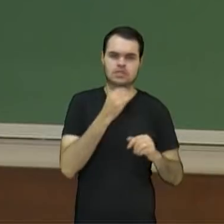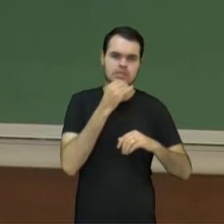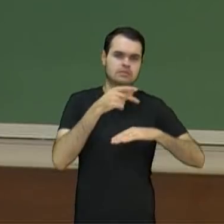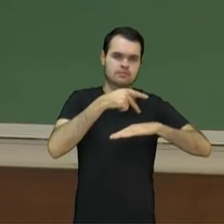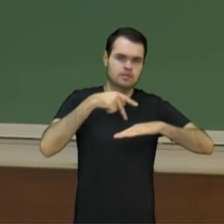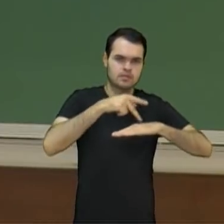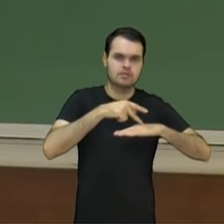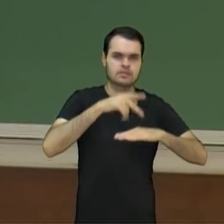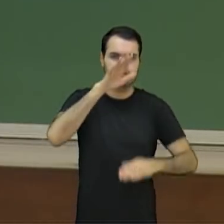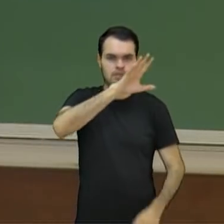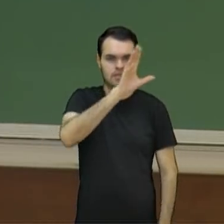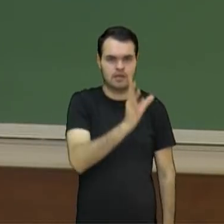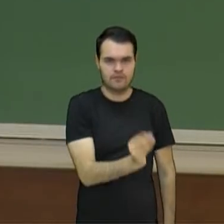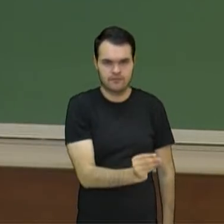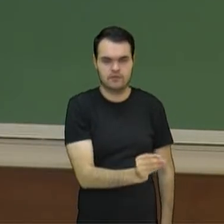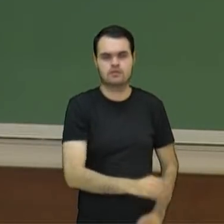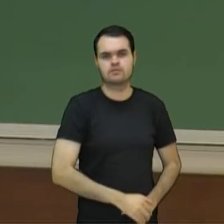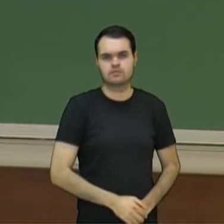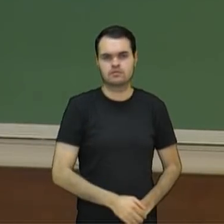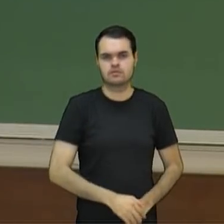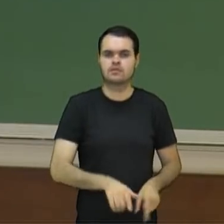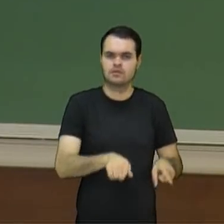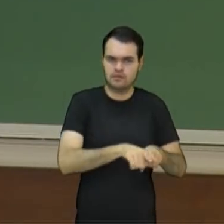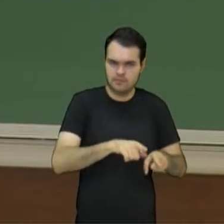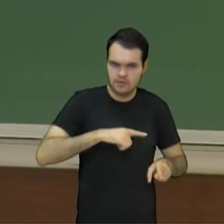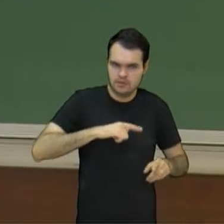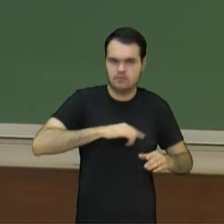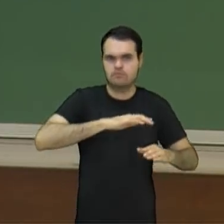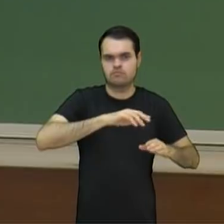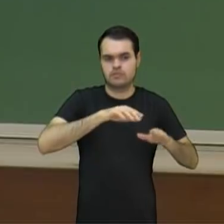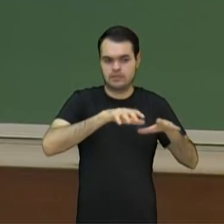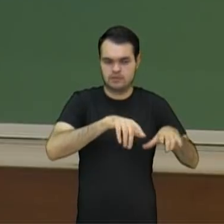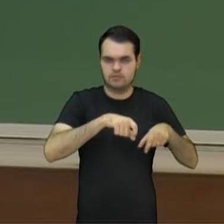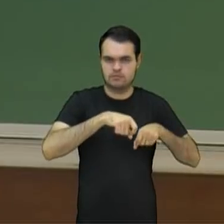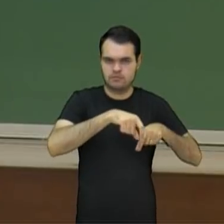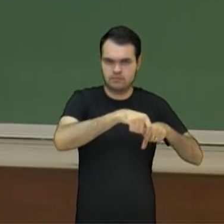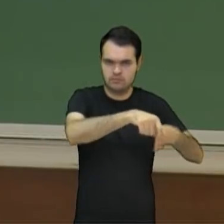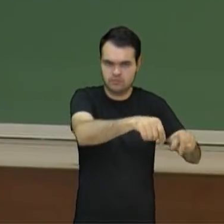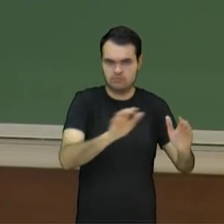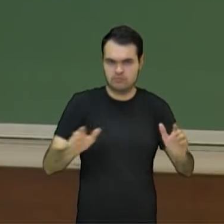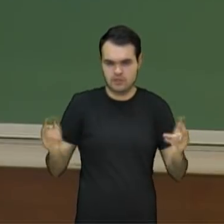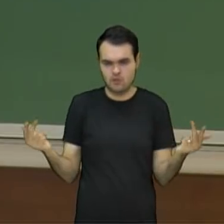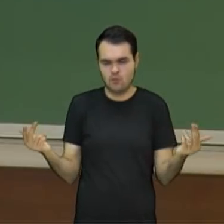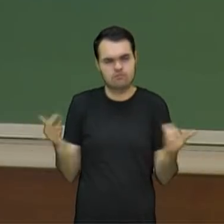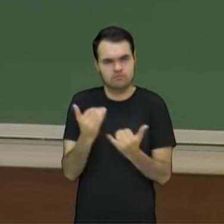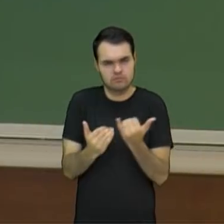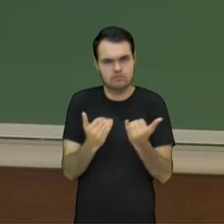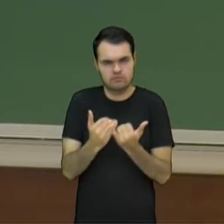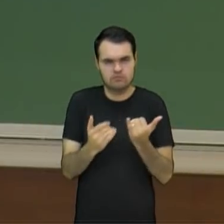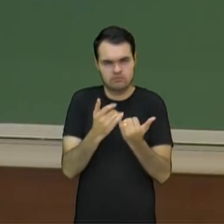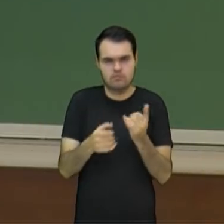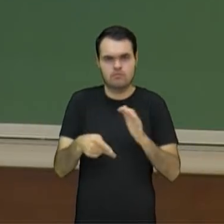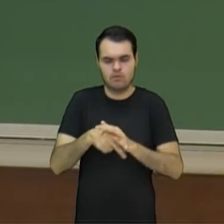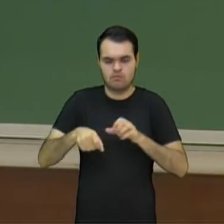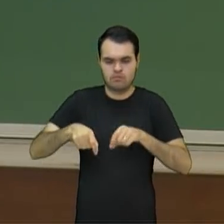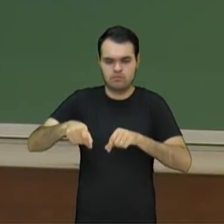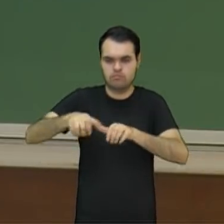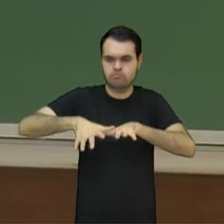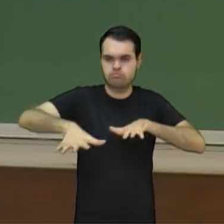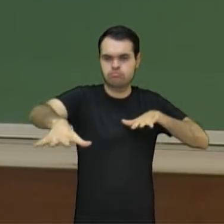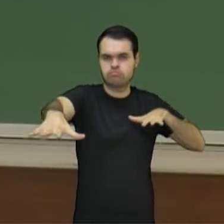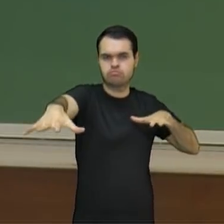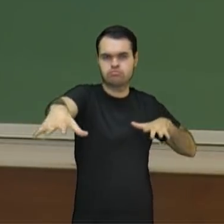países africanos que também desenvolvem agricultura, considerando um sistema plantation para o seu